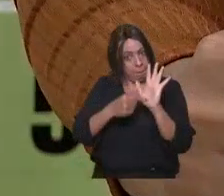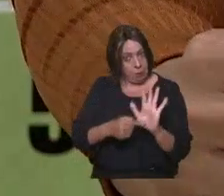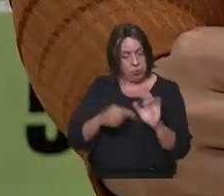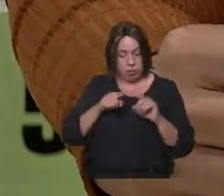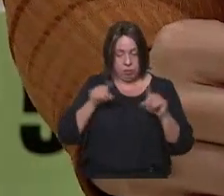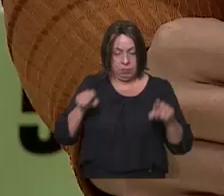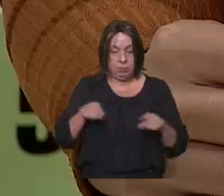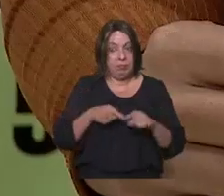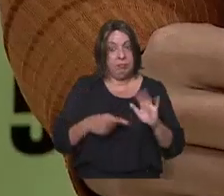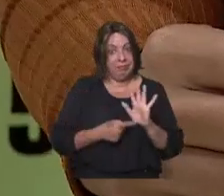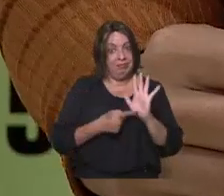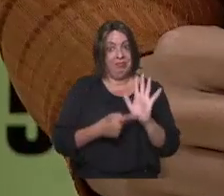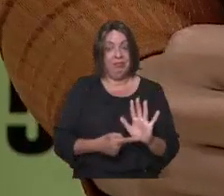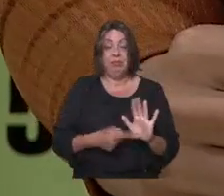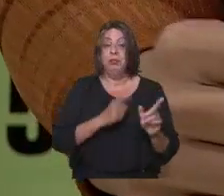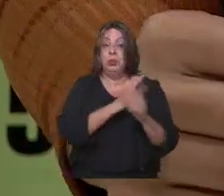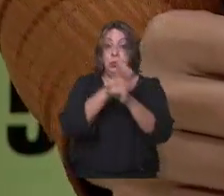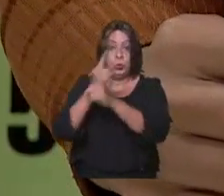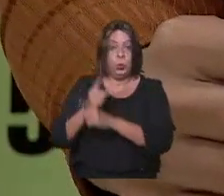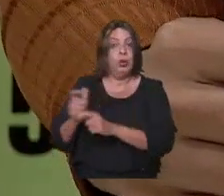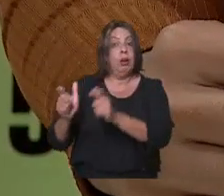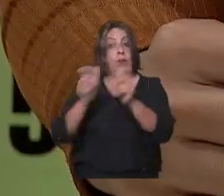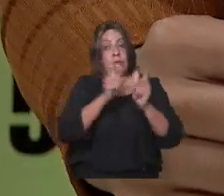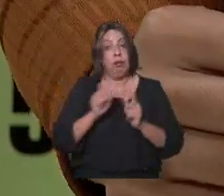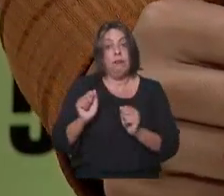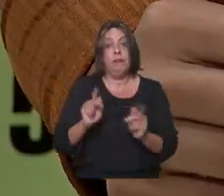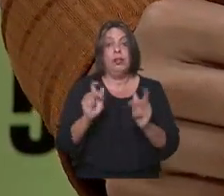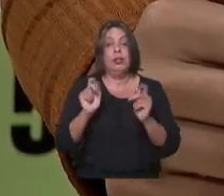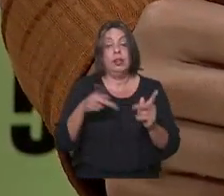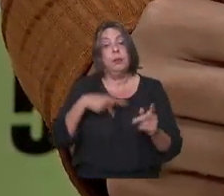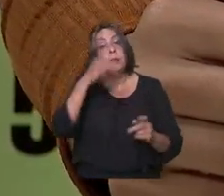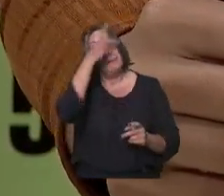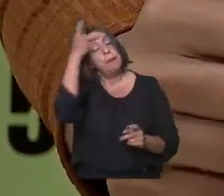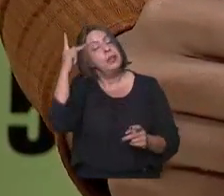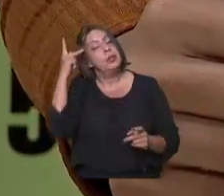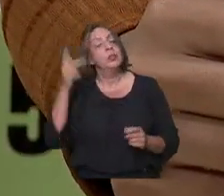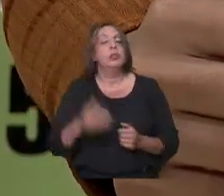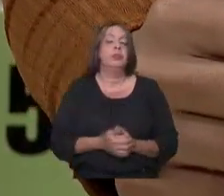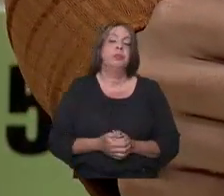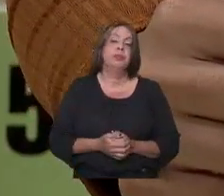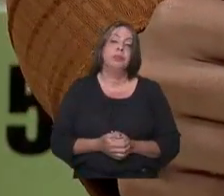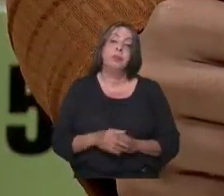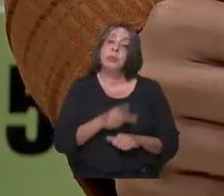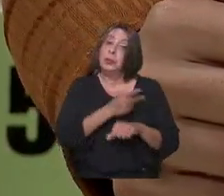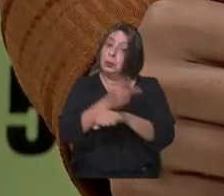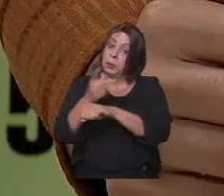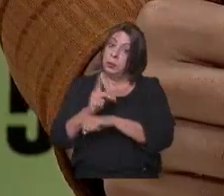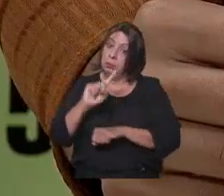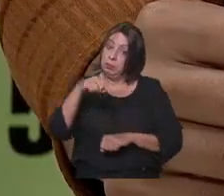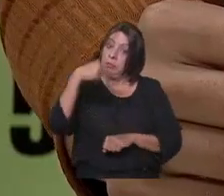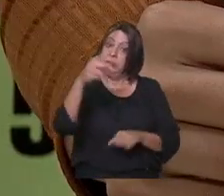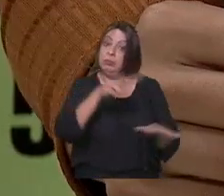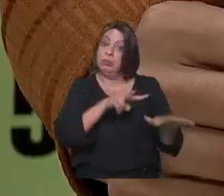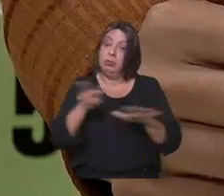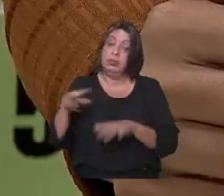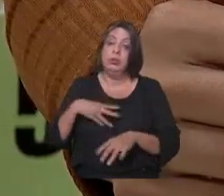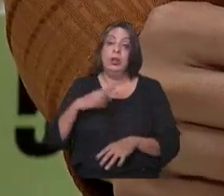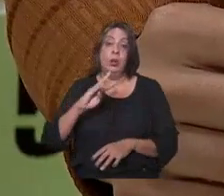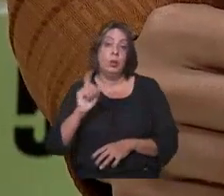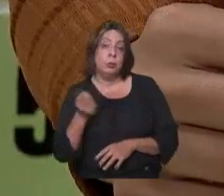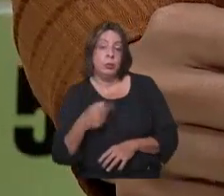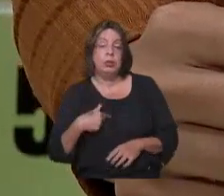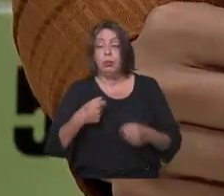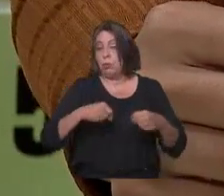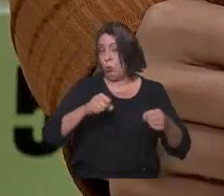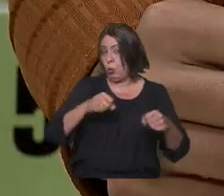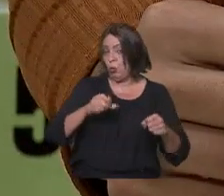pode encontrar aí nos pontos de venda com nossos promotores credenciados. Esta é a premiação da semana. R$4.000, Moto Honda